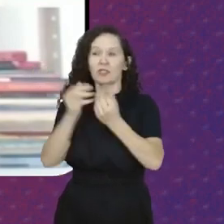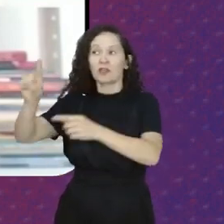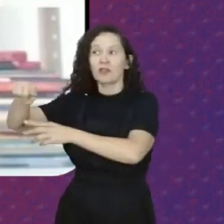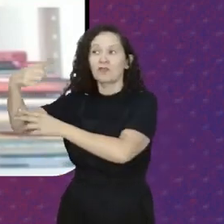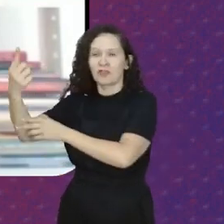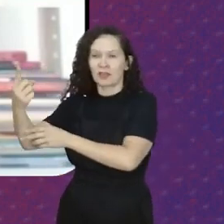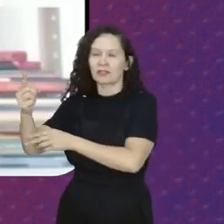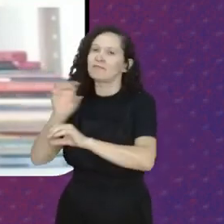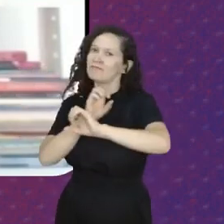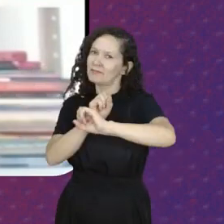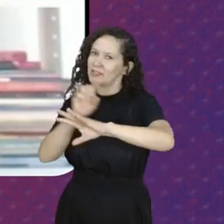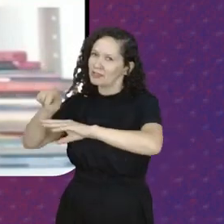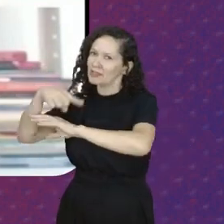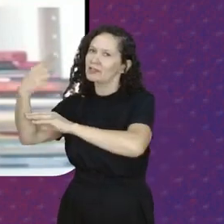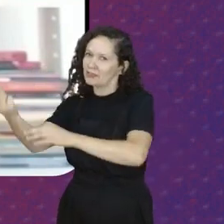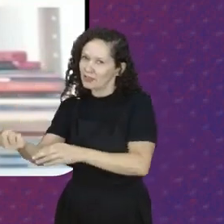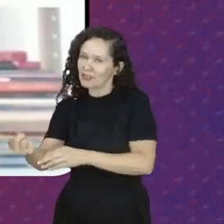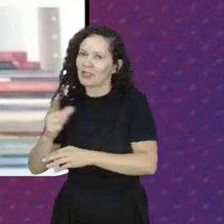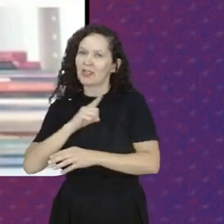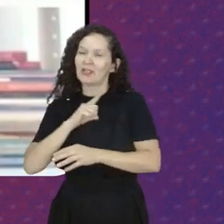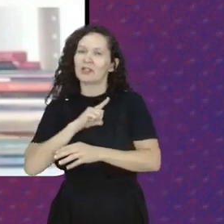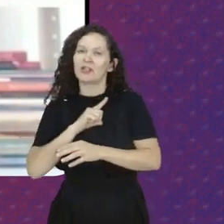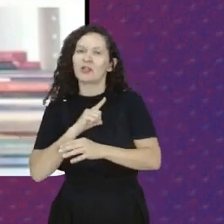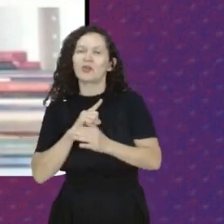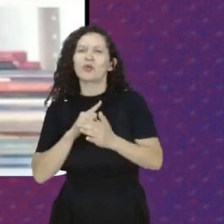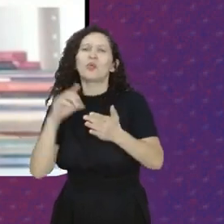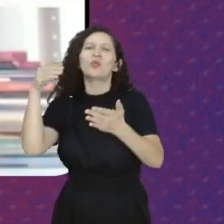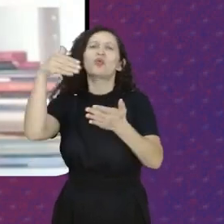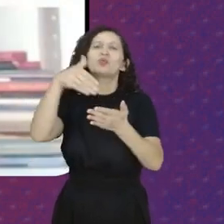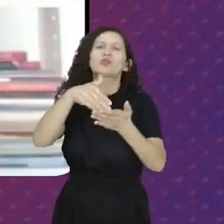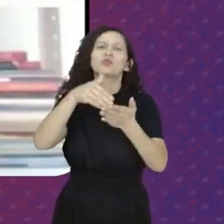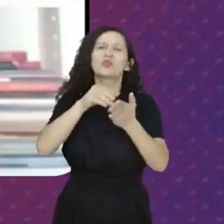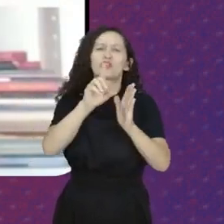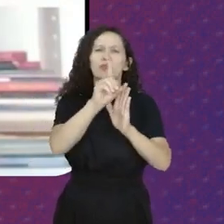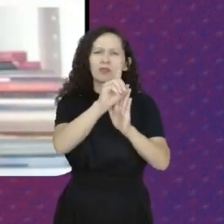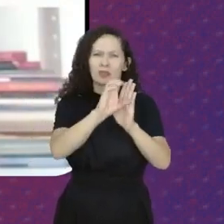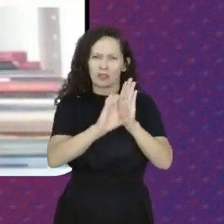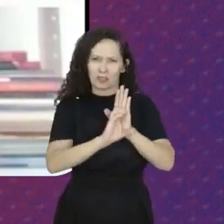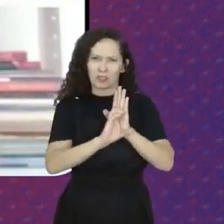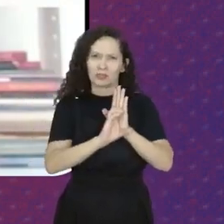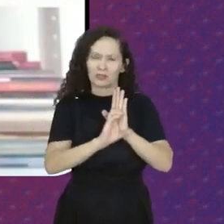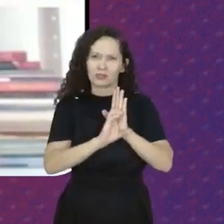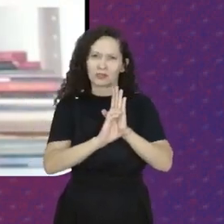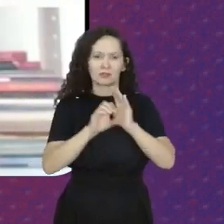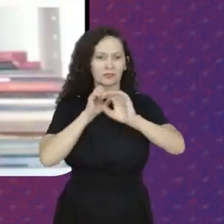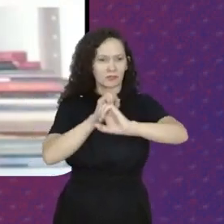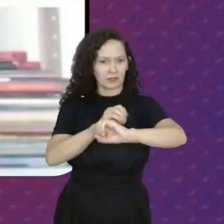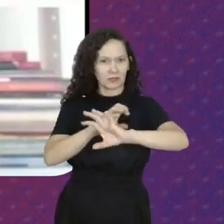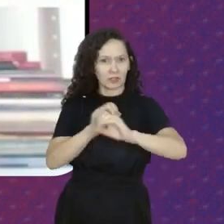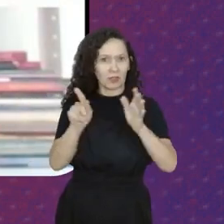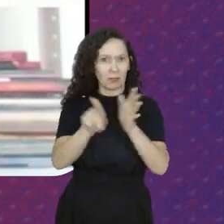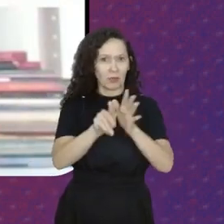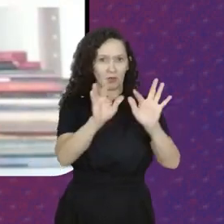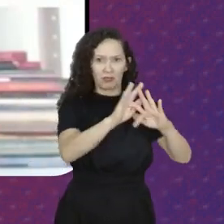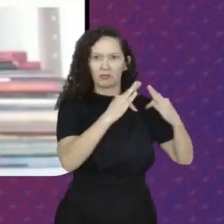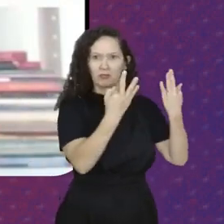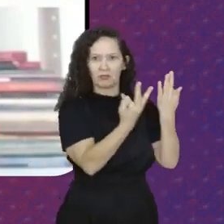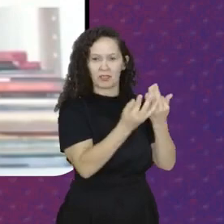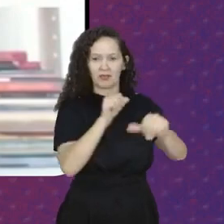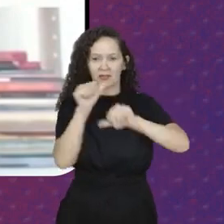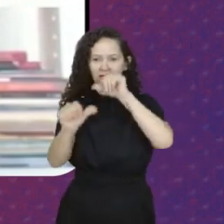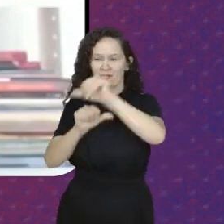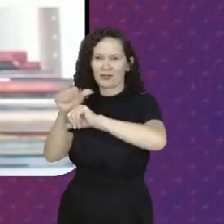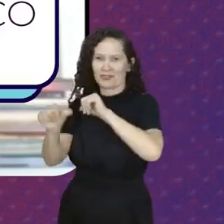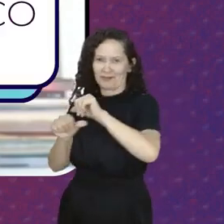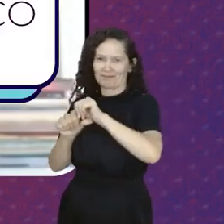Esta educação, então, ela passa nas últimas décadas, ela passa do domínio exclusivo e